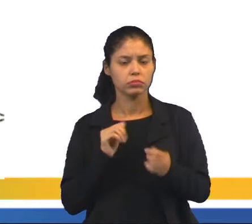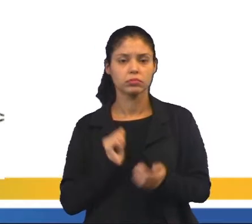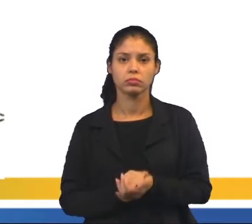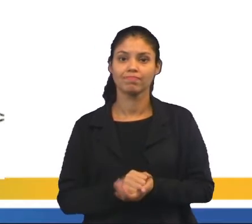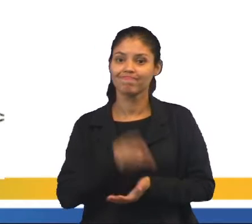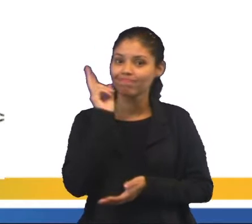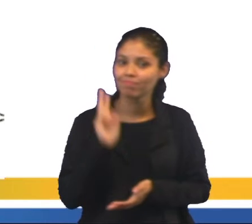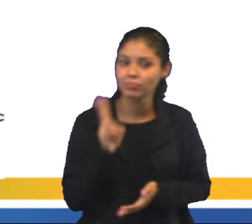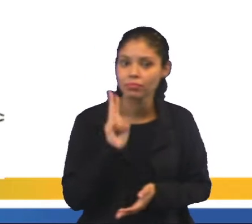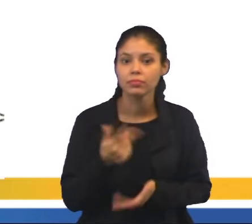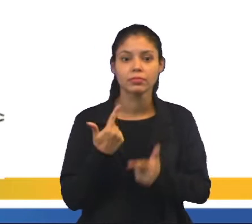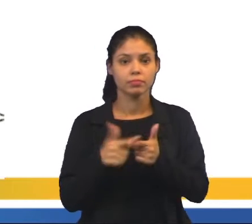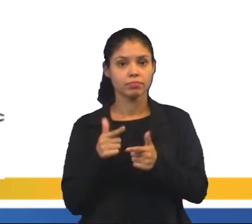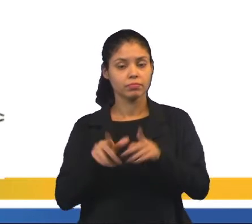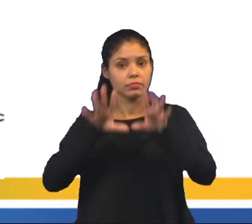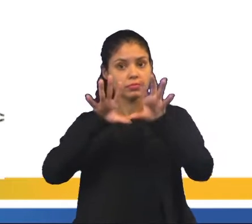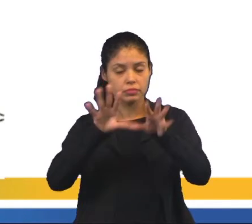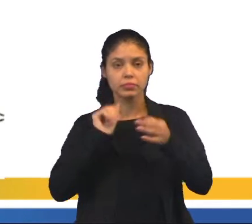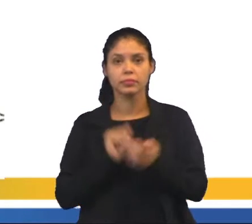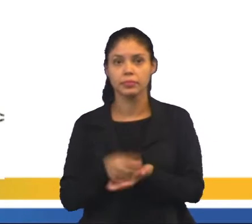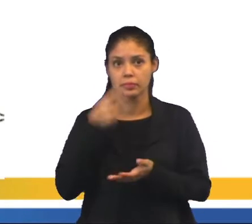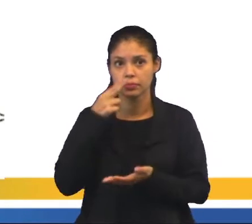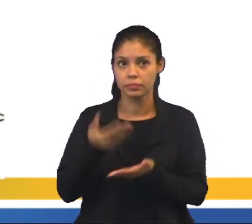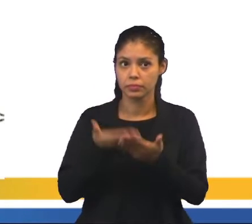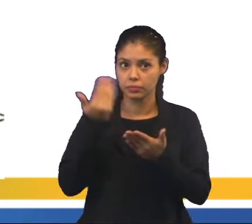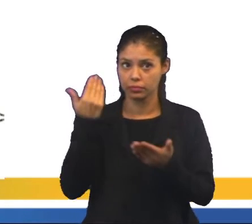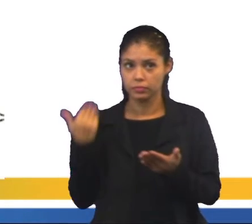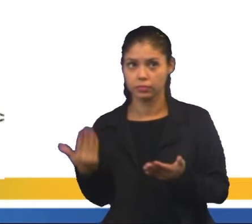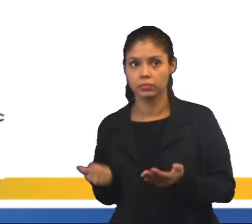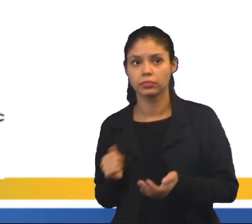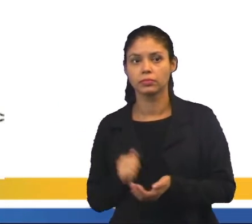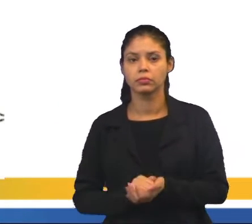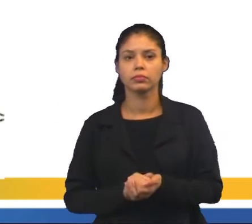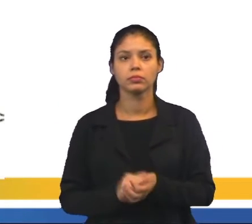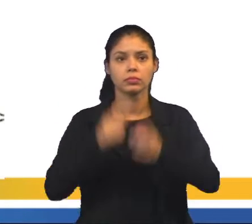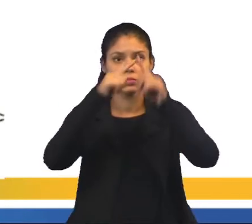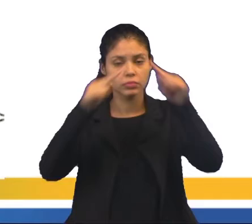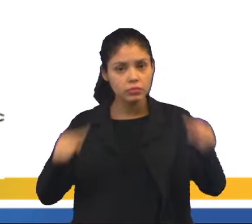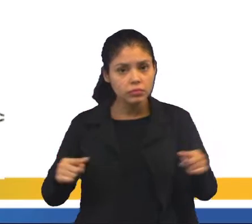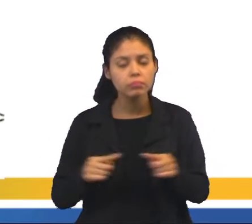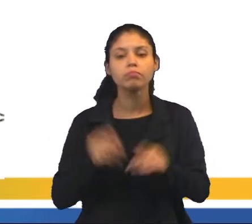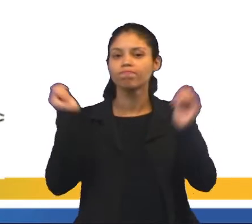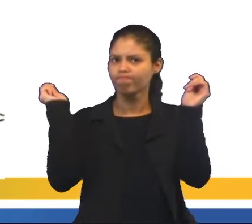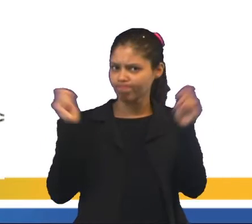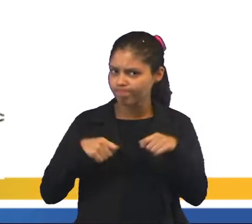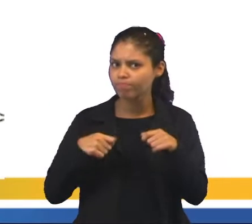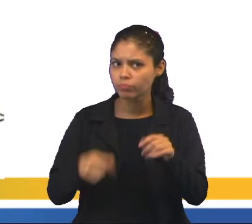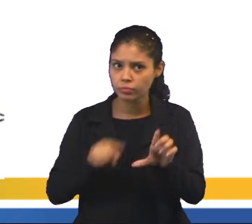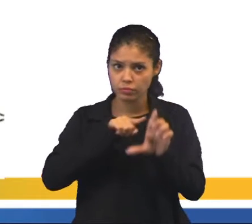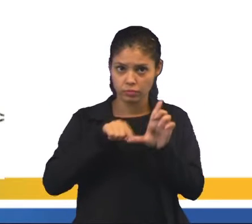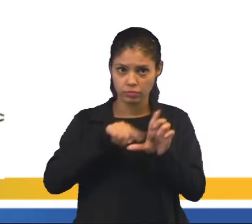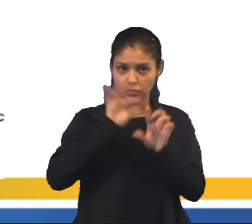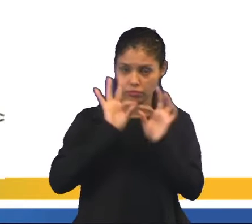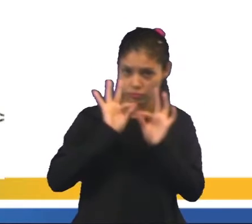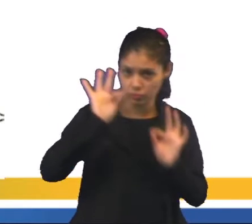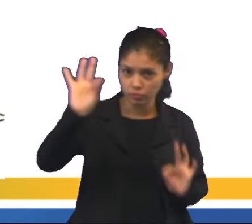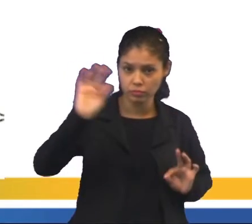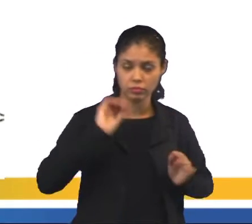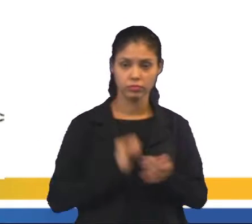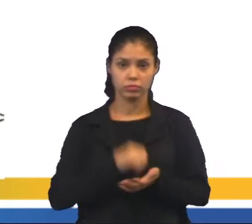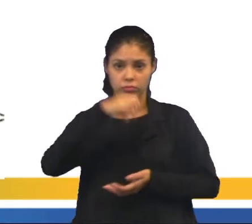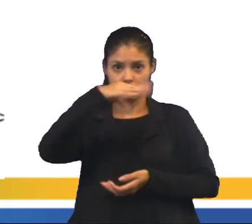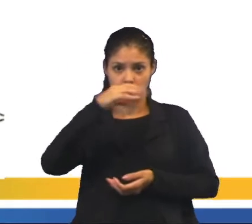é a mesma situação do que a gente viu agora. O triângulo retângulo possui um ângulo